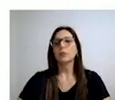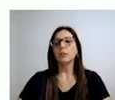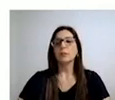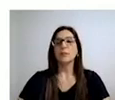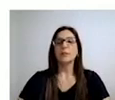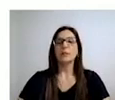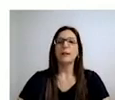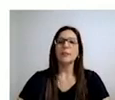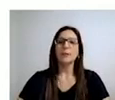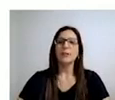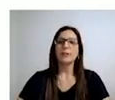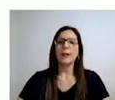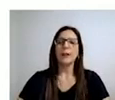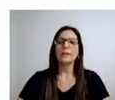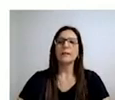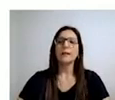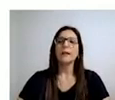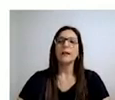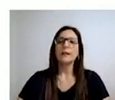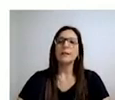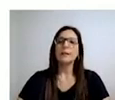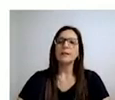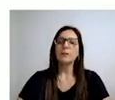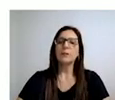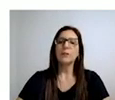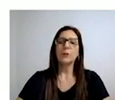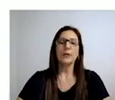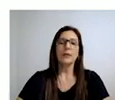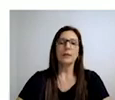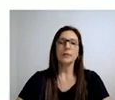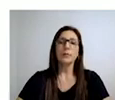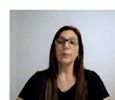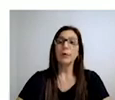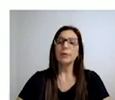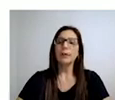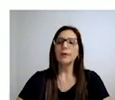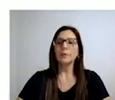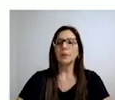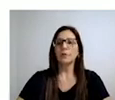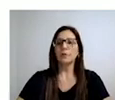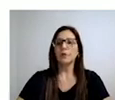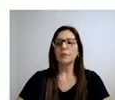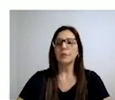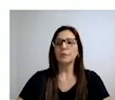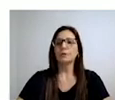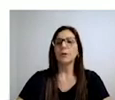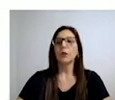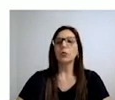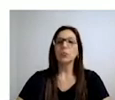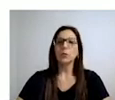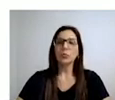evolutivo, os vegetais de ambiente terrestre, eles desenvolveram mecanismos peculiares para a fecundação.